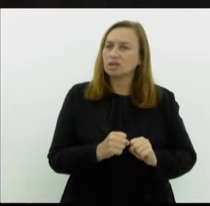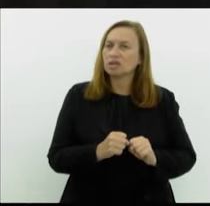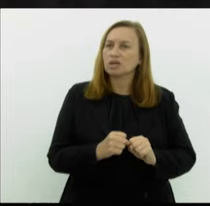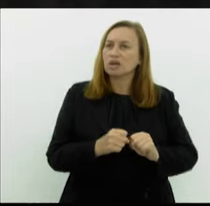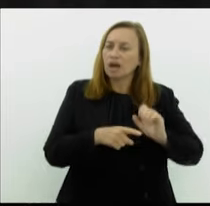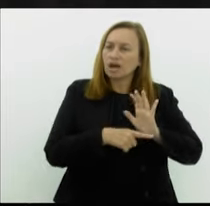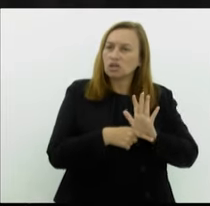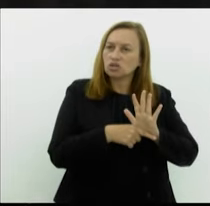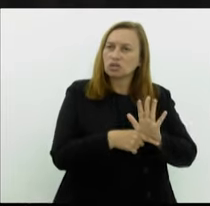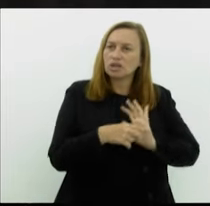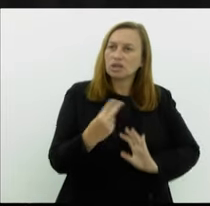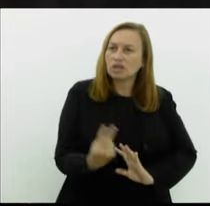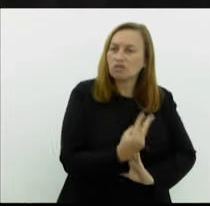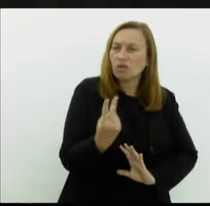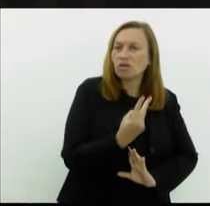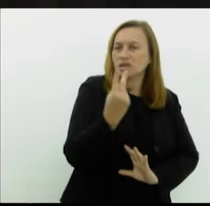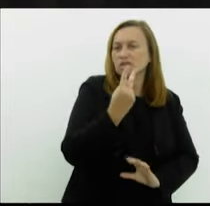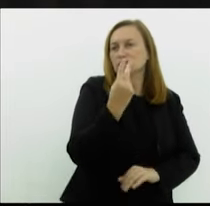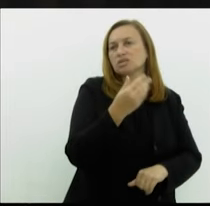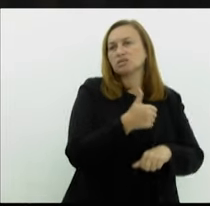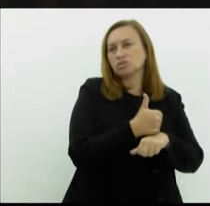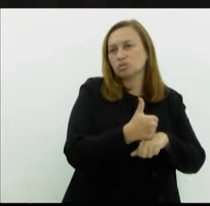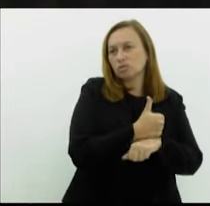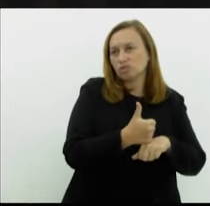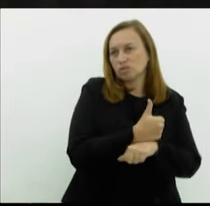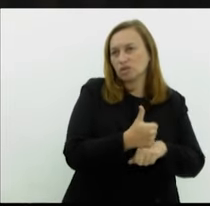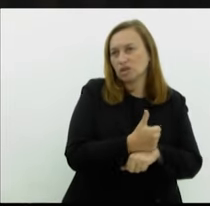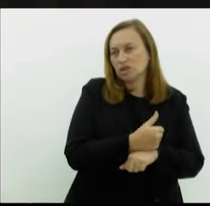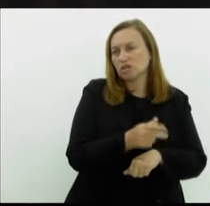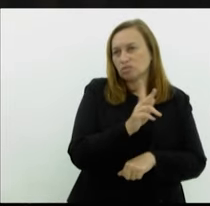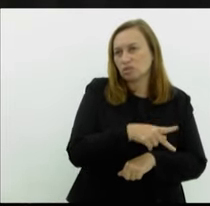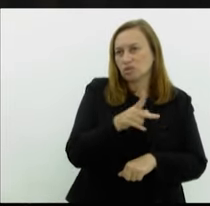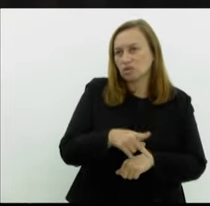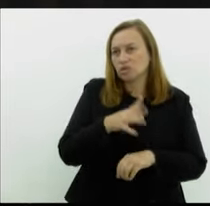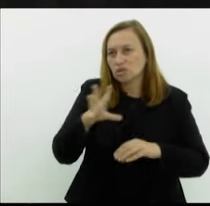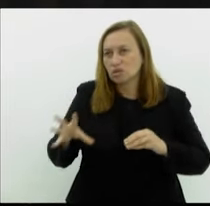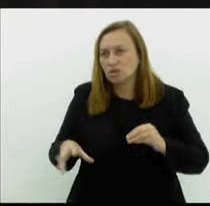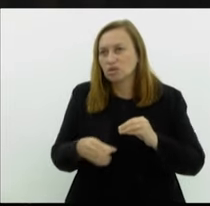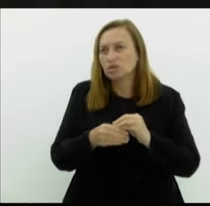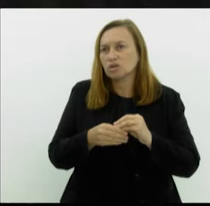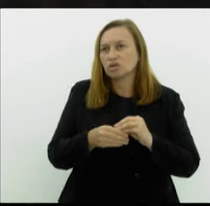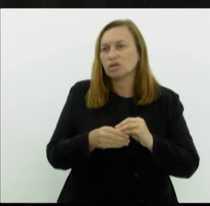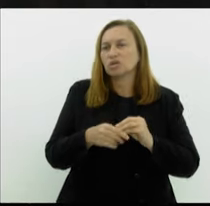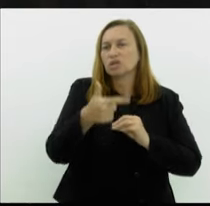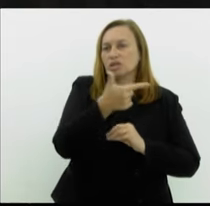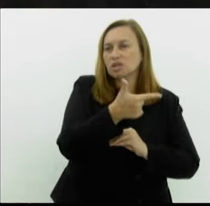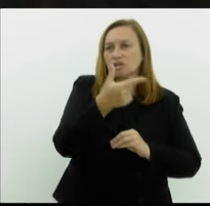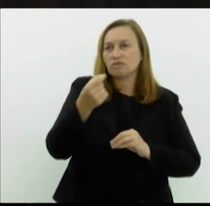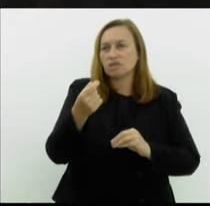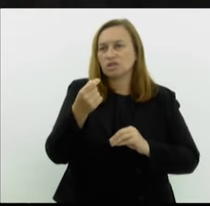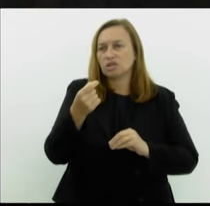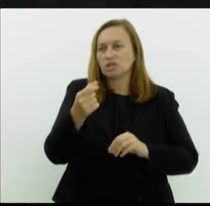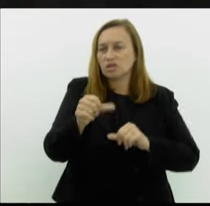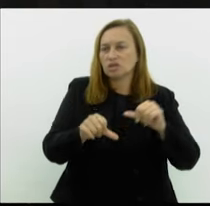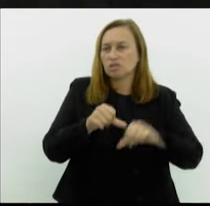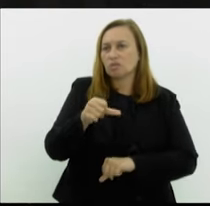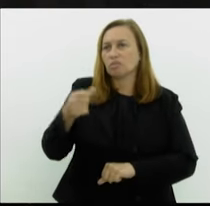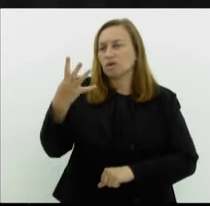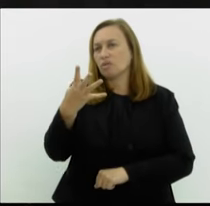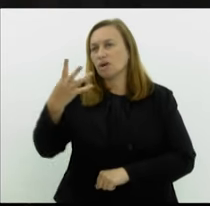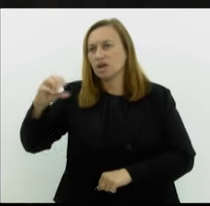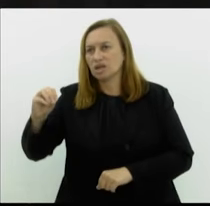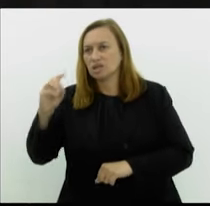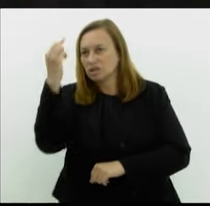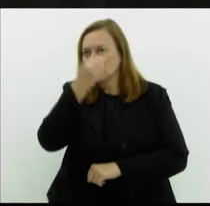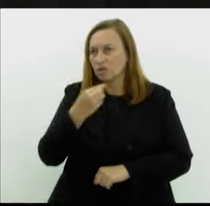pela valorização da carreira desses profissionais, a migração de profissionais de 20 para 40 horas e, da mesma forma,